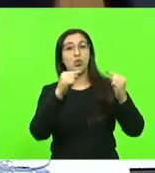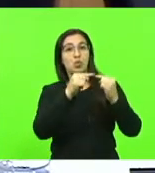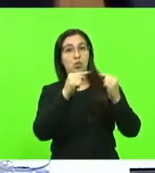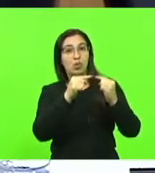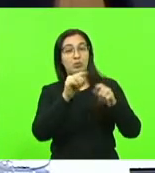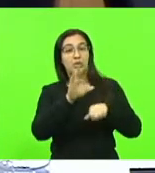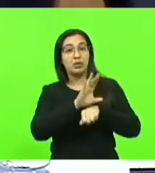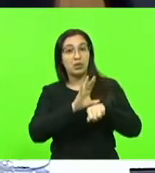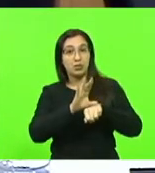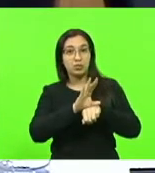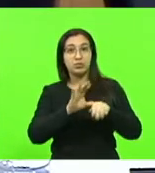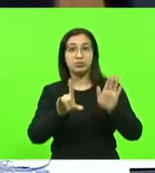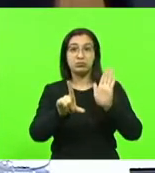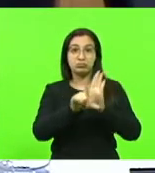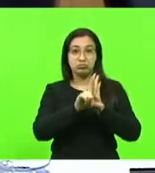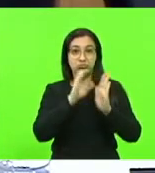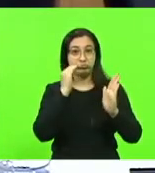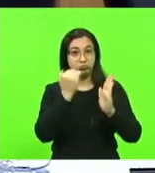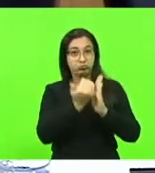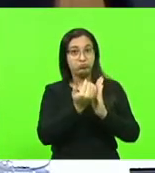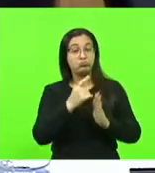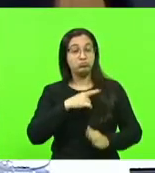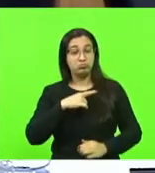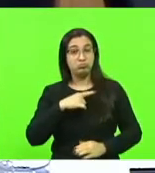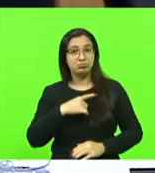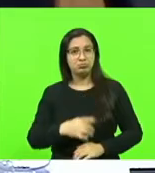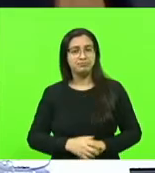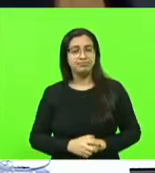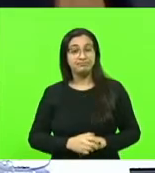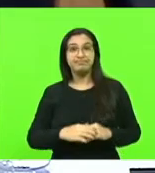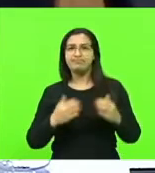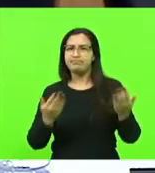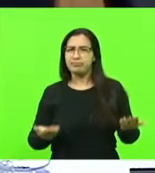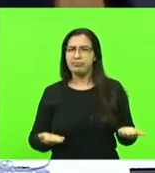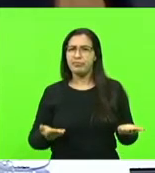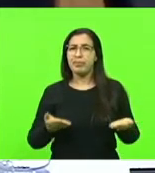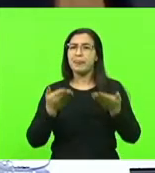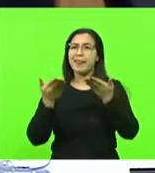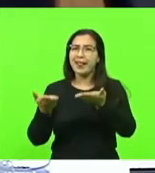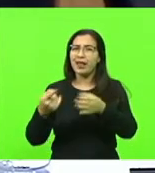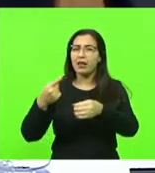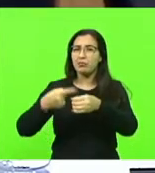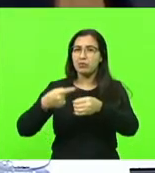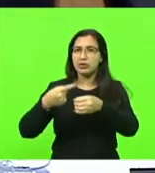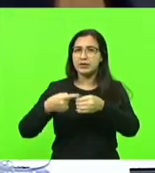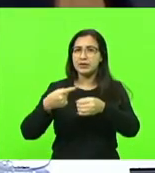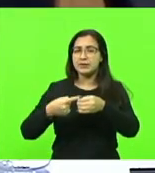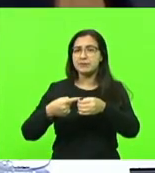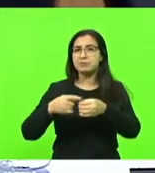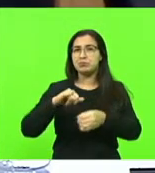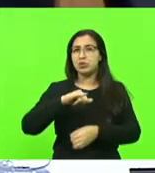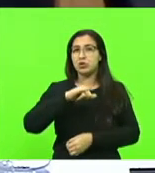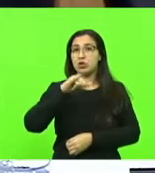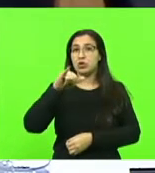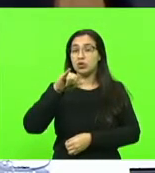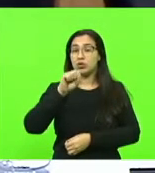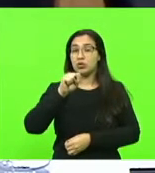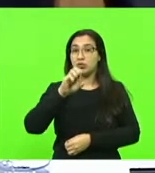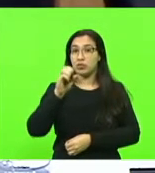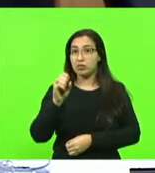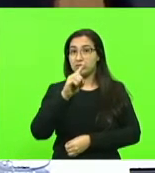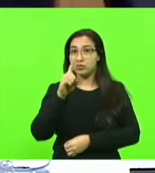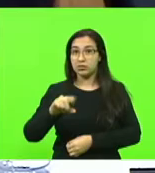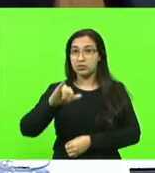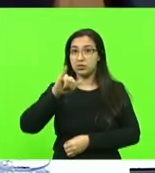bem, vocês acreditam que em São José do Cerrito, perdão, São Joaquim,